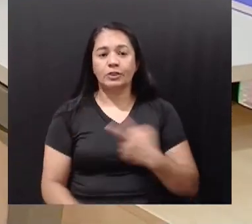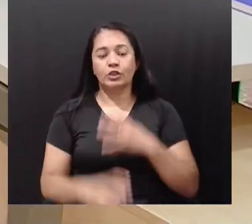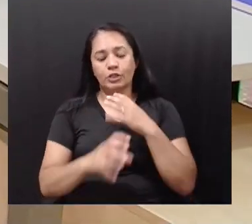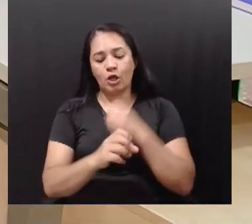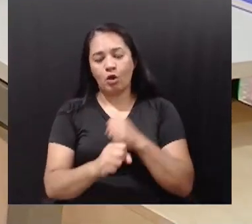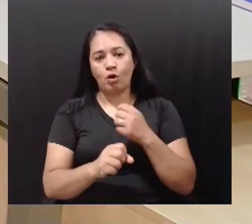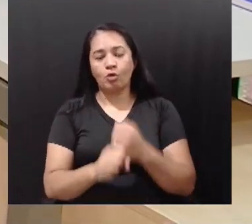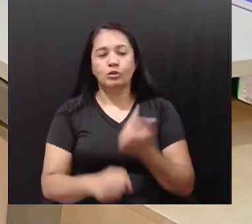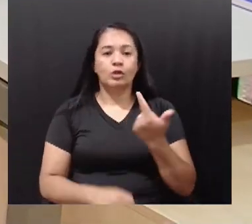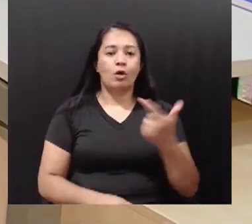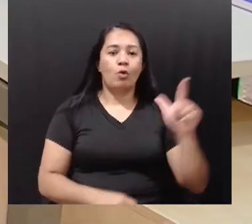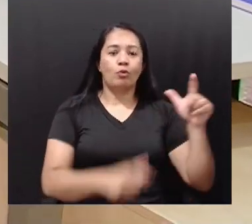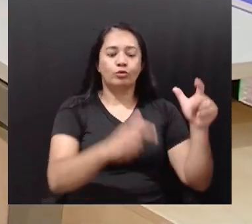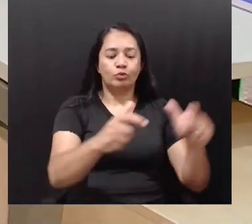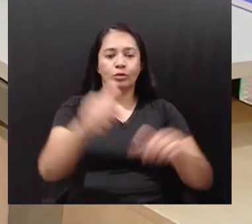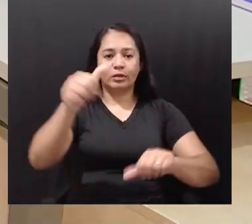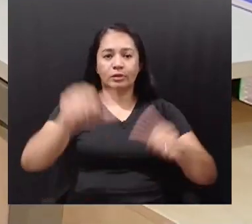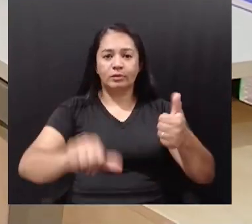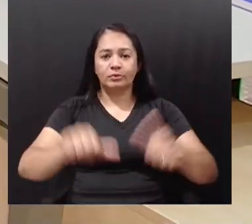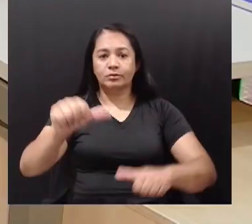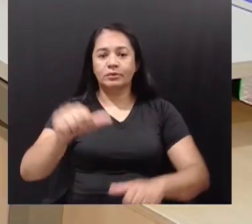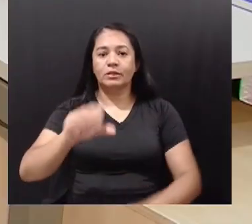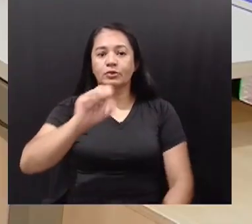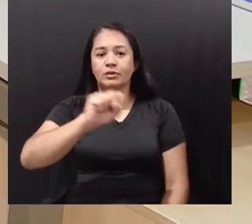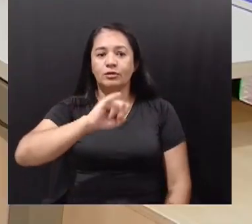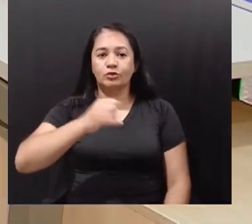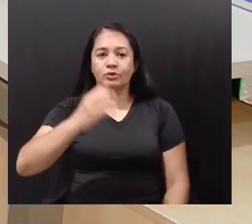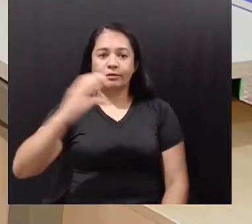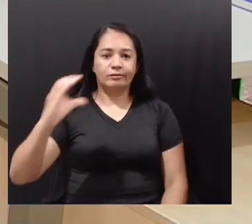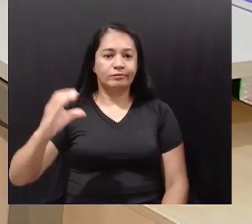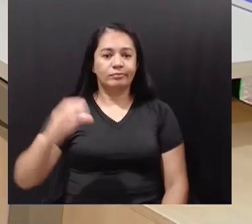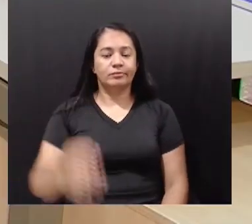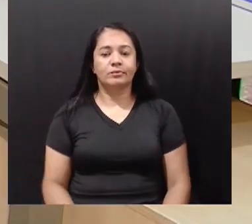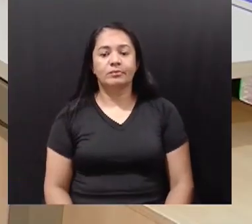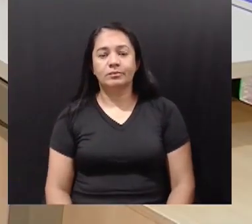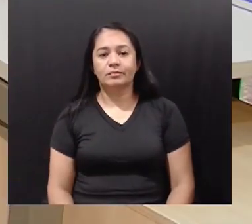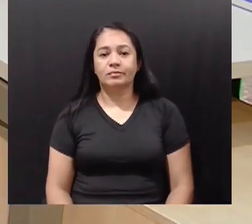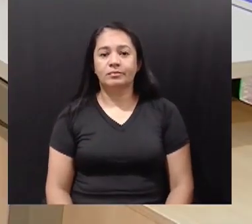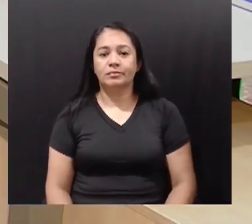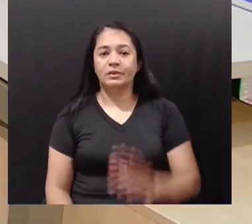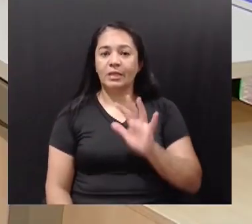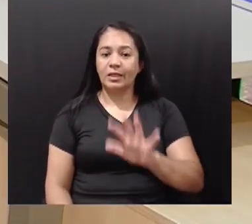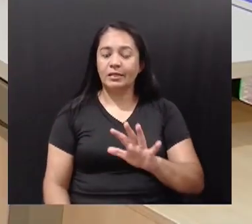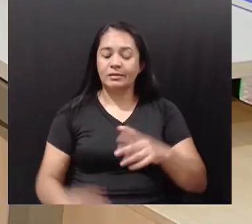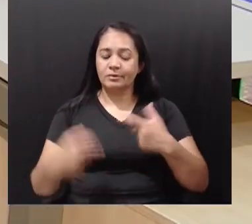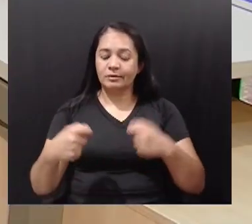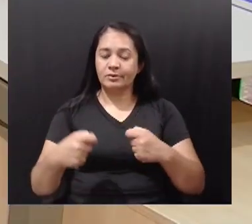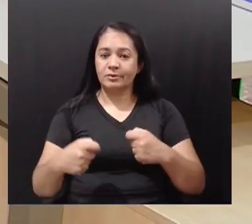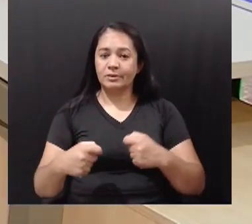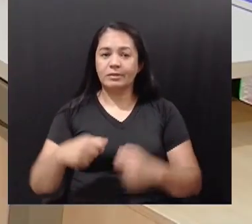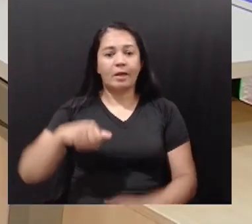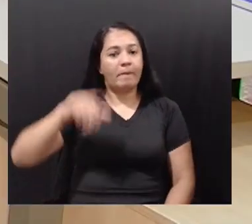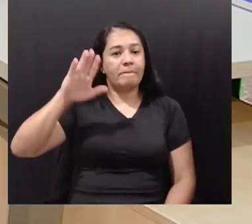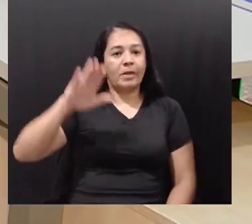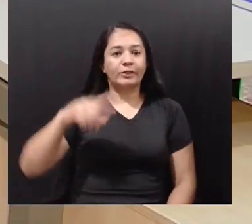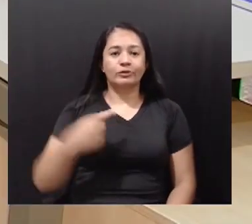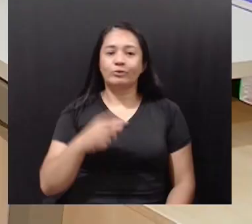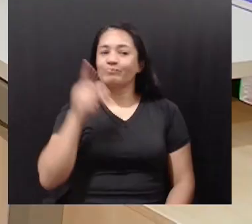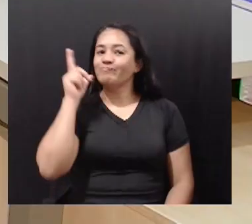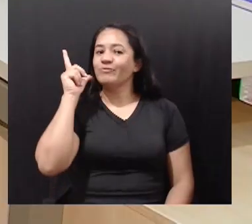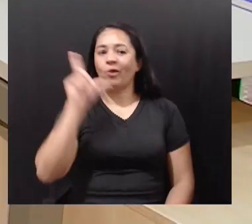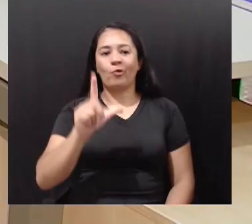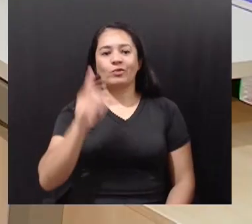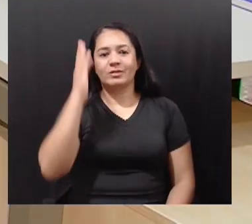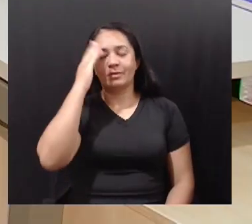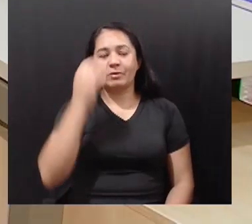unidade, São José dos Campos. Então, essas demandas são extraordinárias. A gente não sabe, consegue prever quantos contratos o